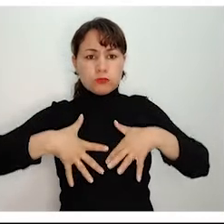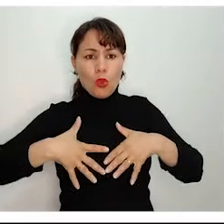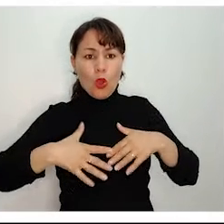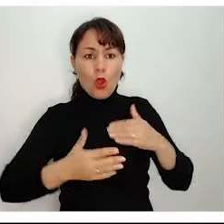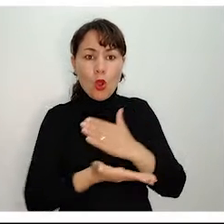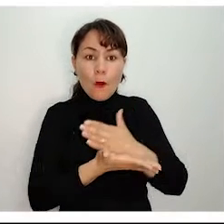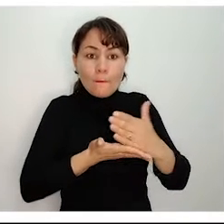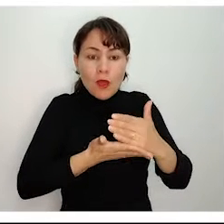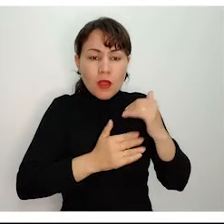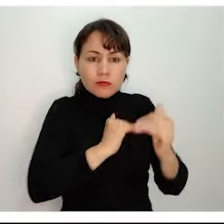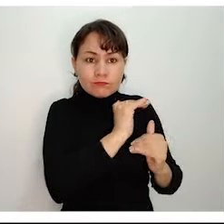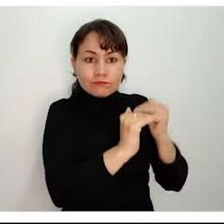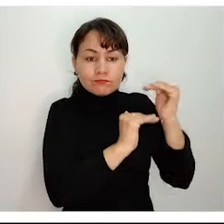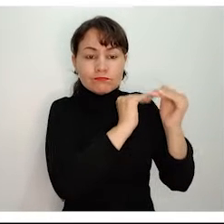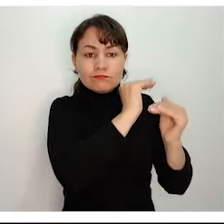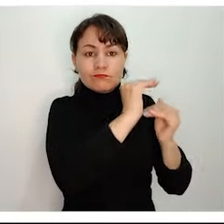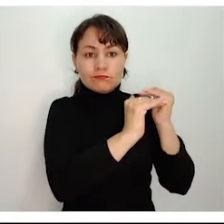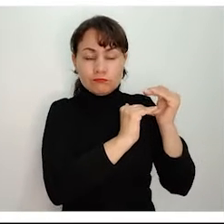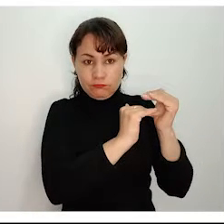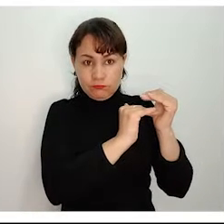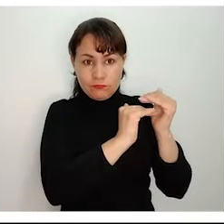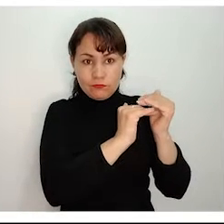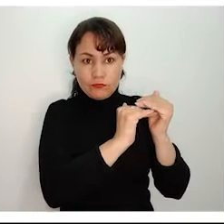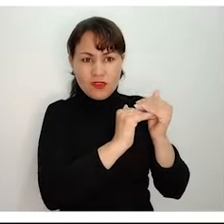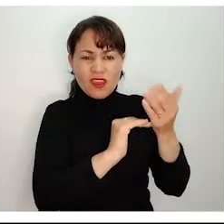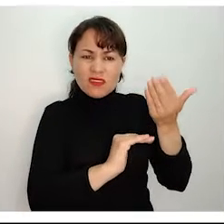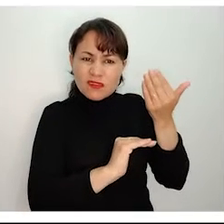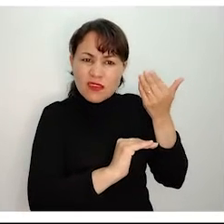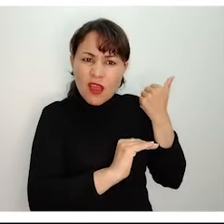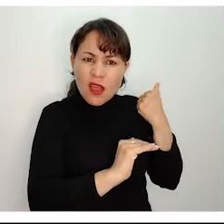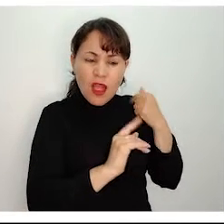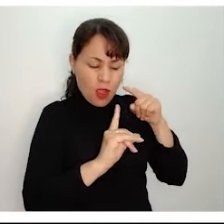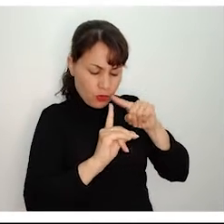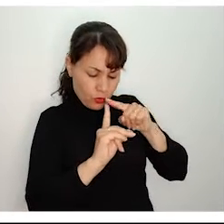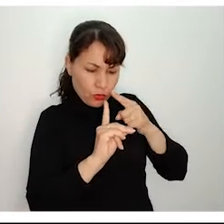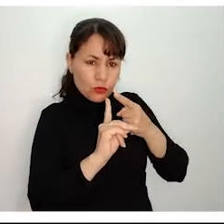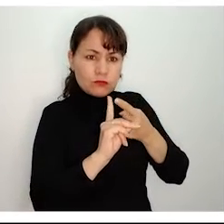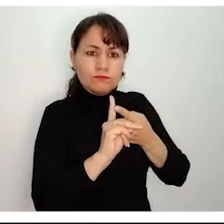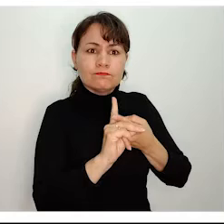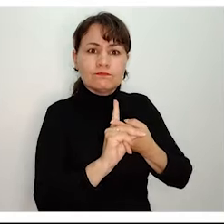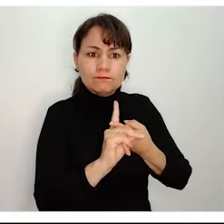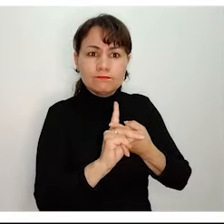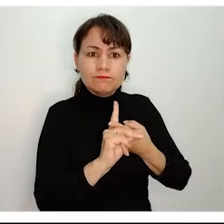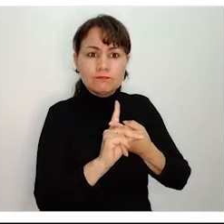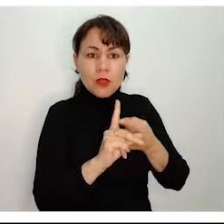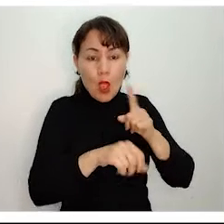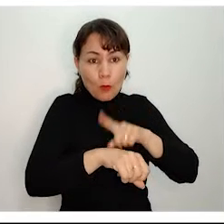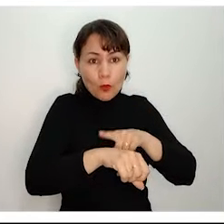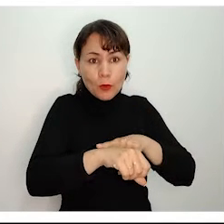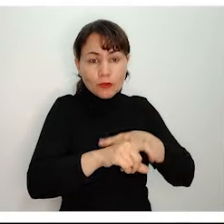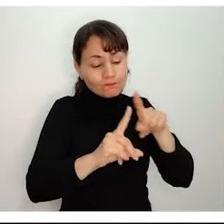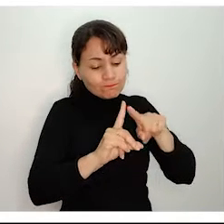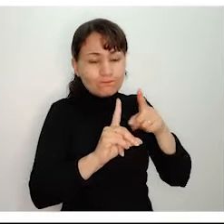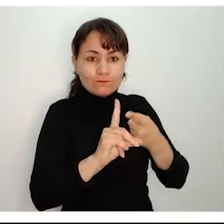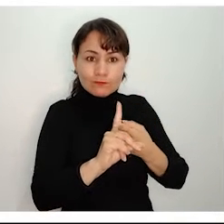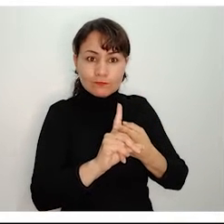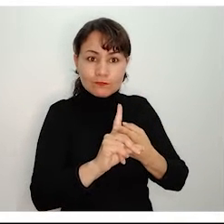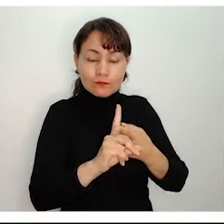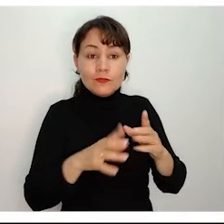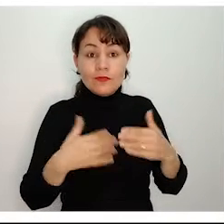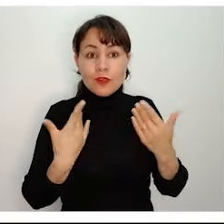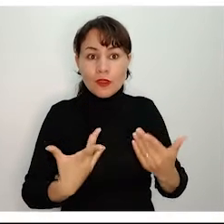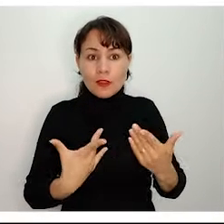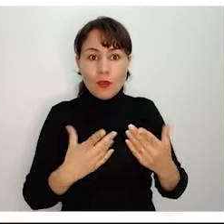se desenvolver em nós? Então, ele começa a se desenvolver lá no período embrionário, que é durante